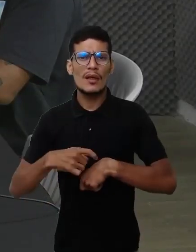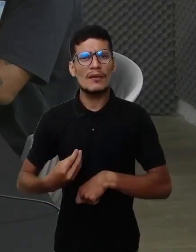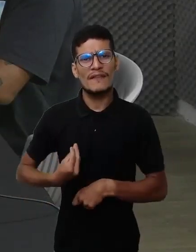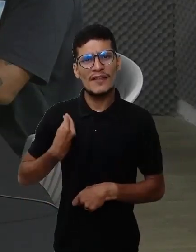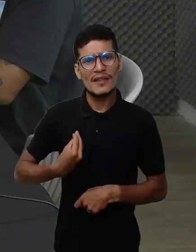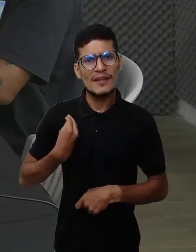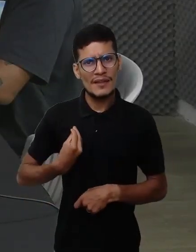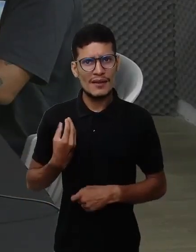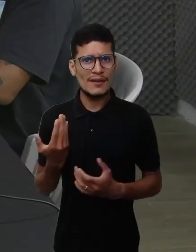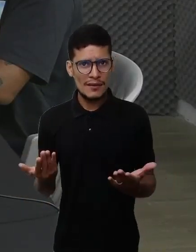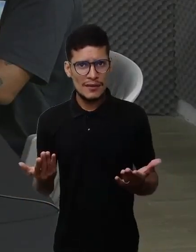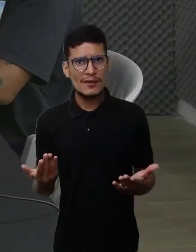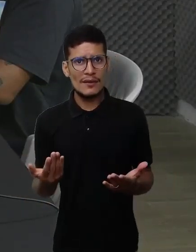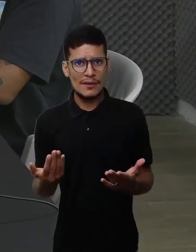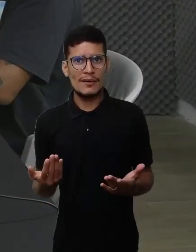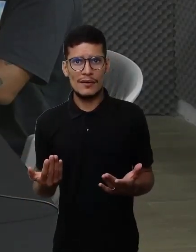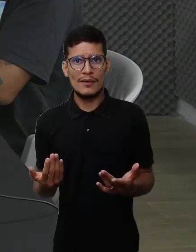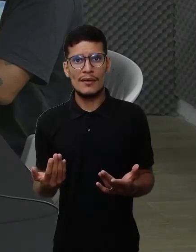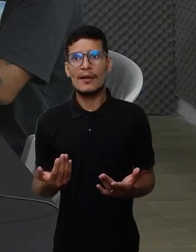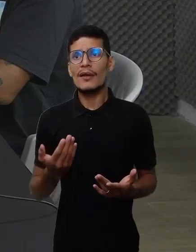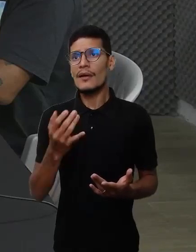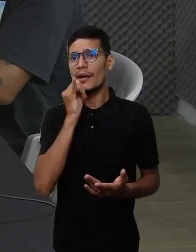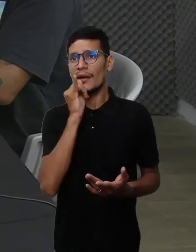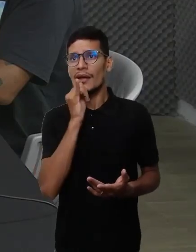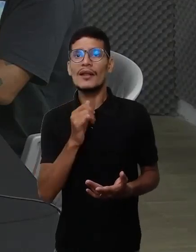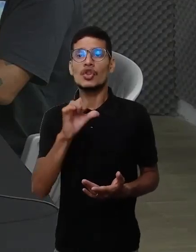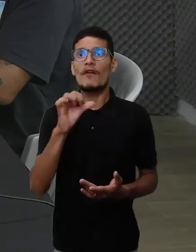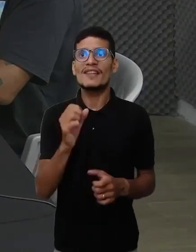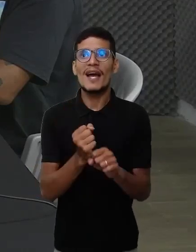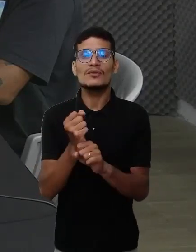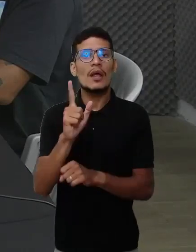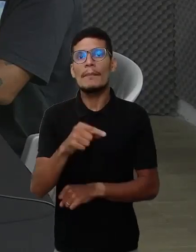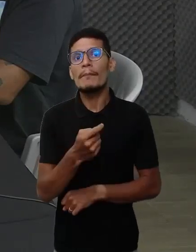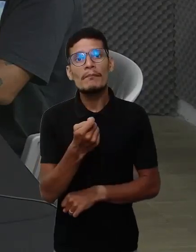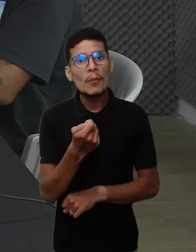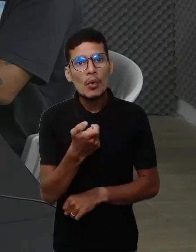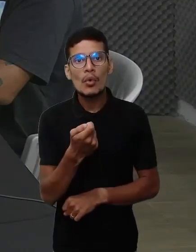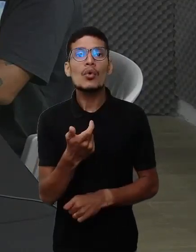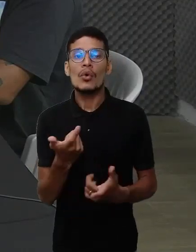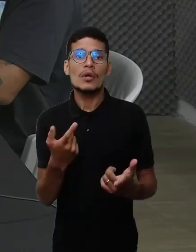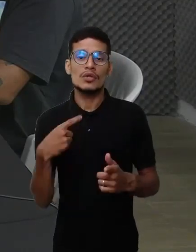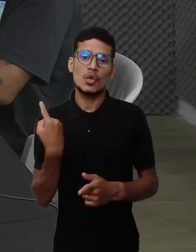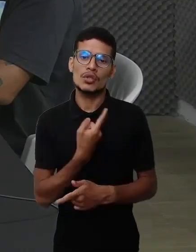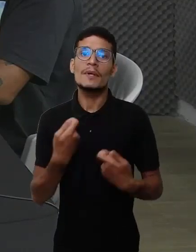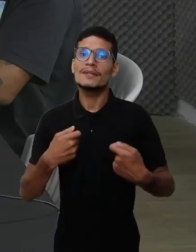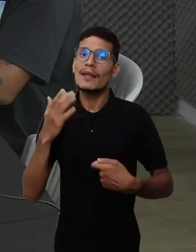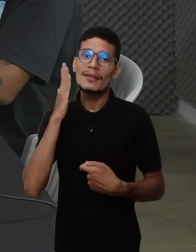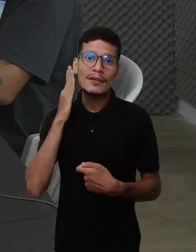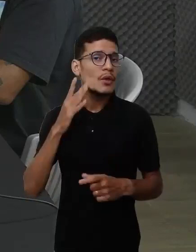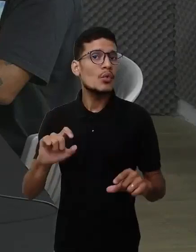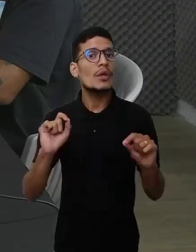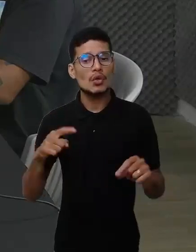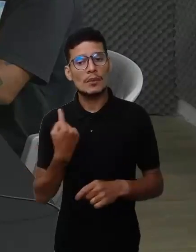100 anos, para quem vive pra caramba, vive 90 anos, é muito pouco. E a gente precisa entender que a gente precisa usar esse tempo de vida que a gente